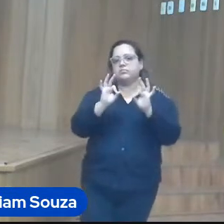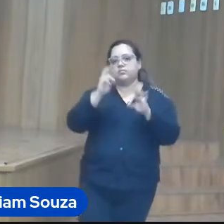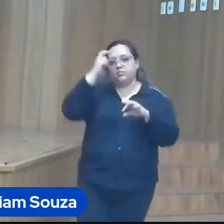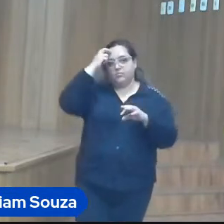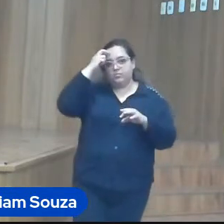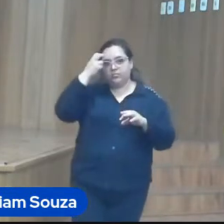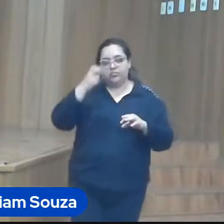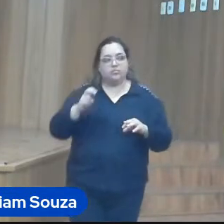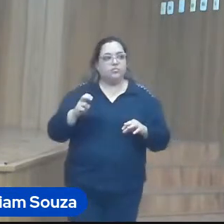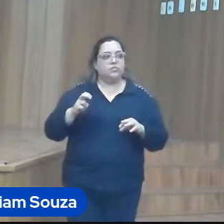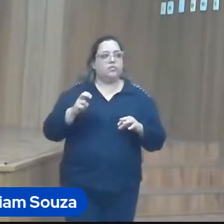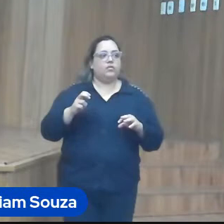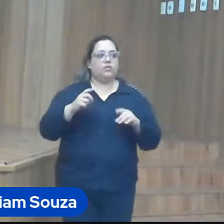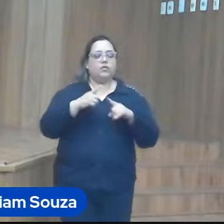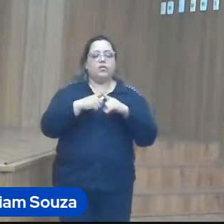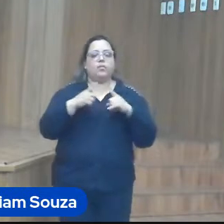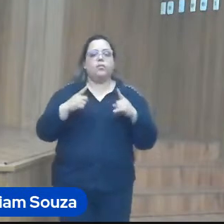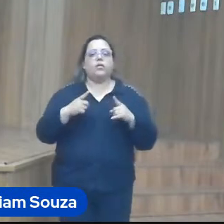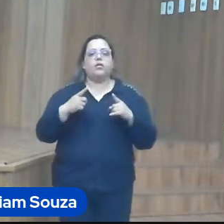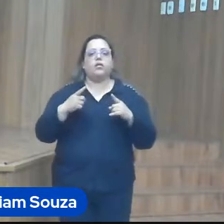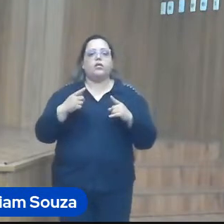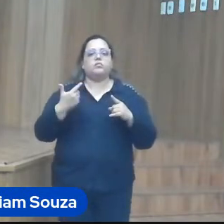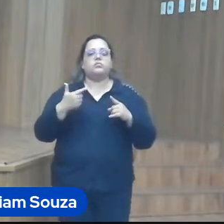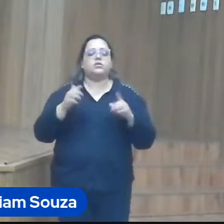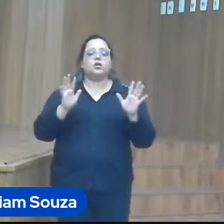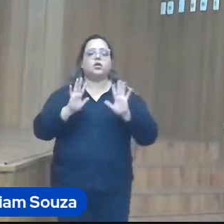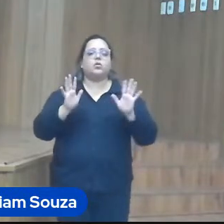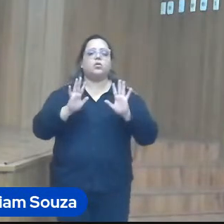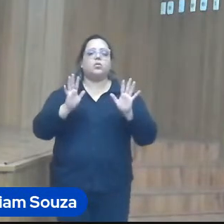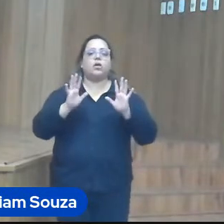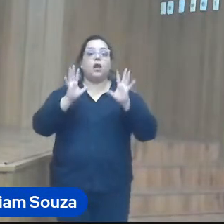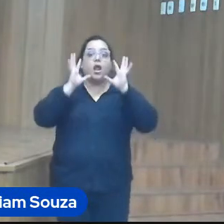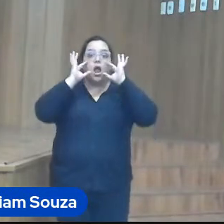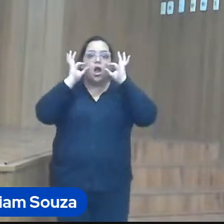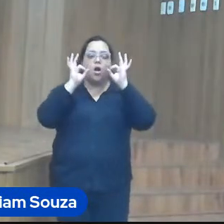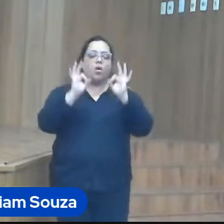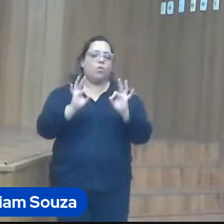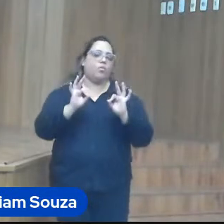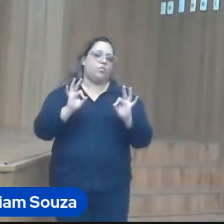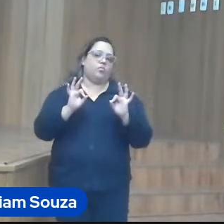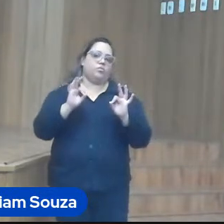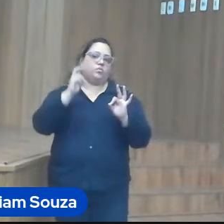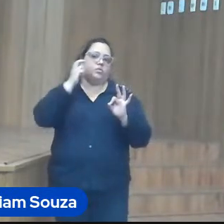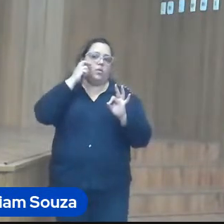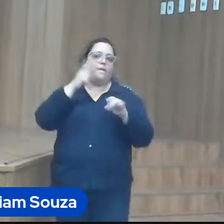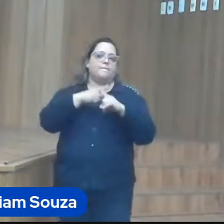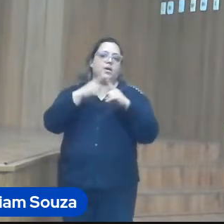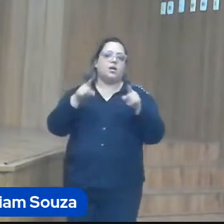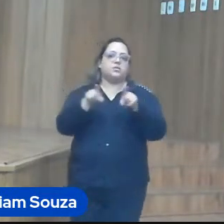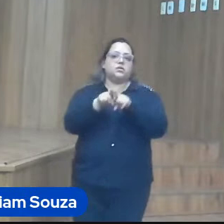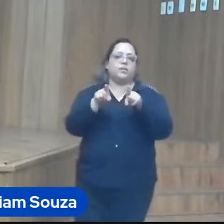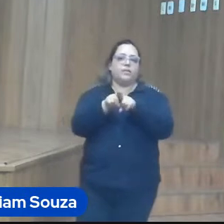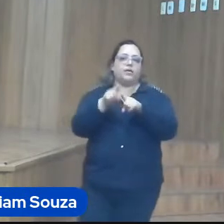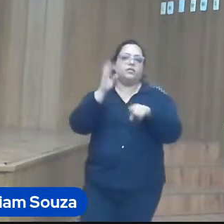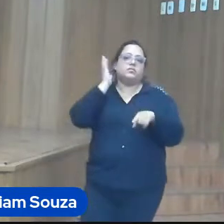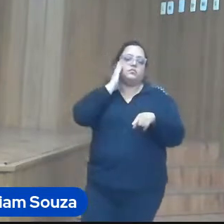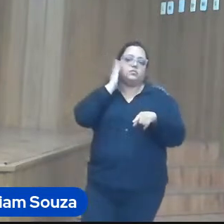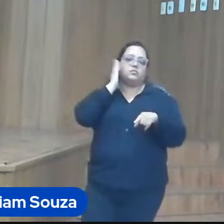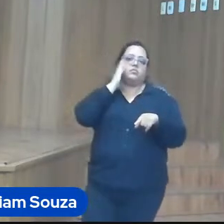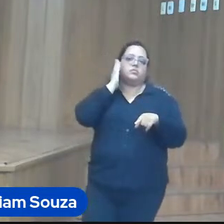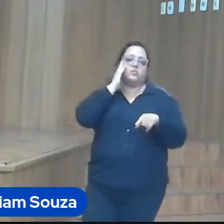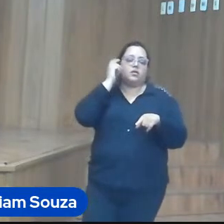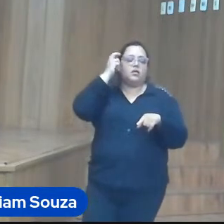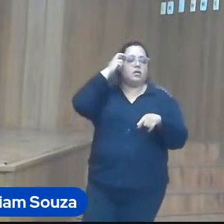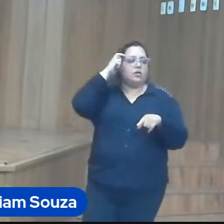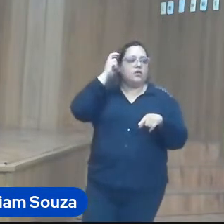mas não apenas chamando atenção para o cultural, mas entendendo que a cultura